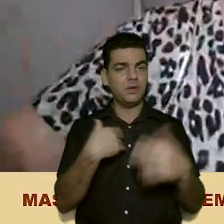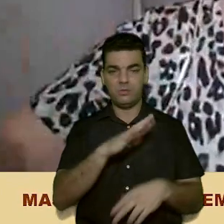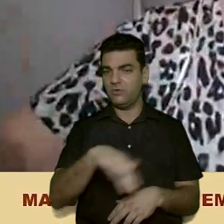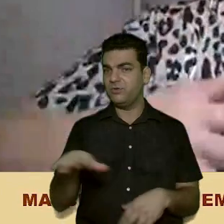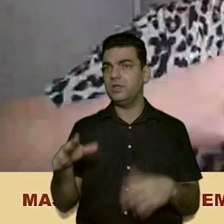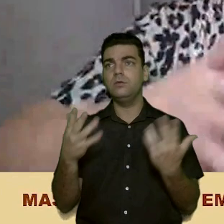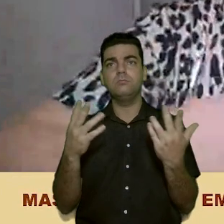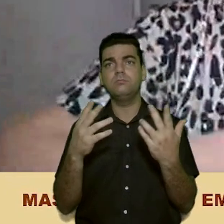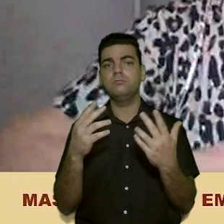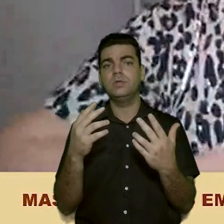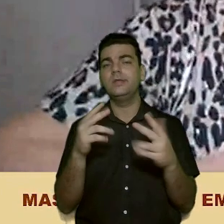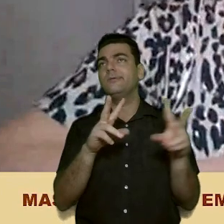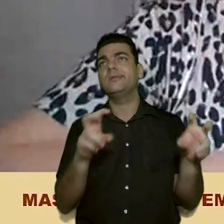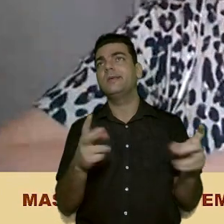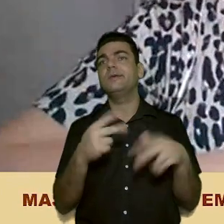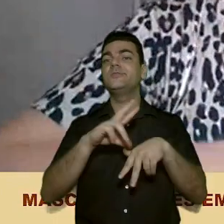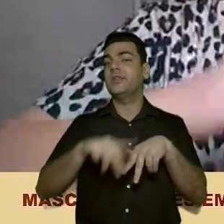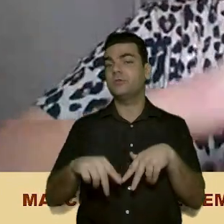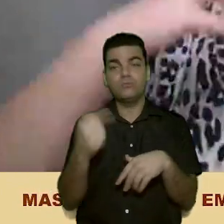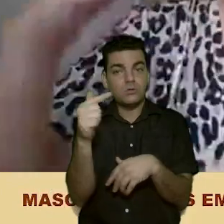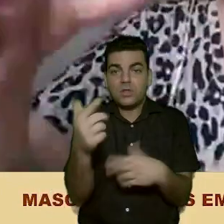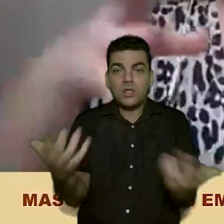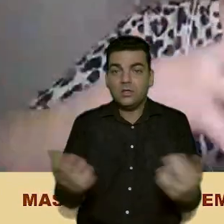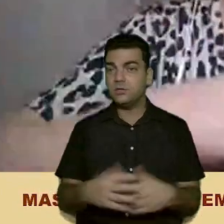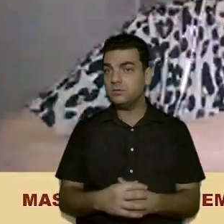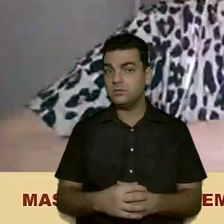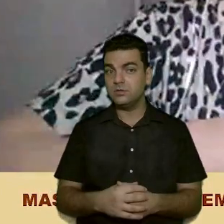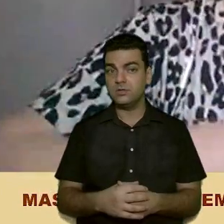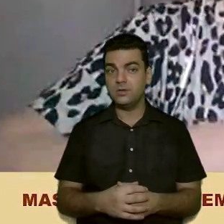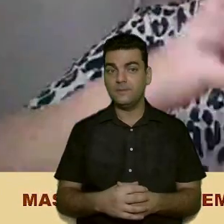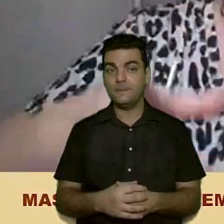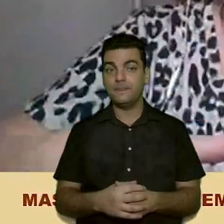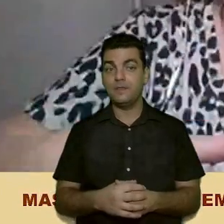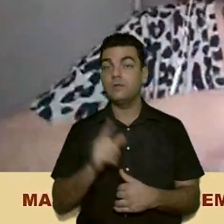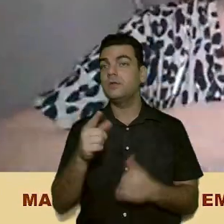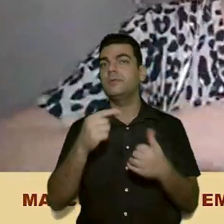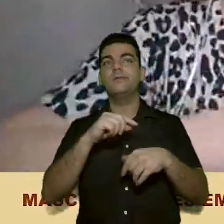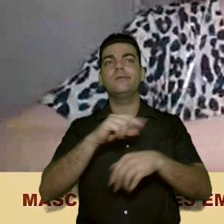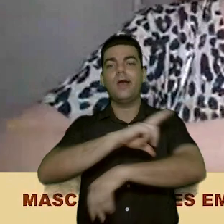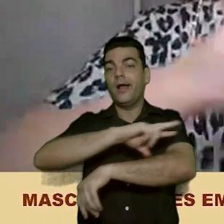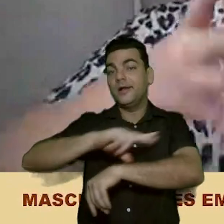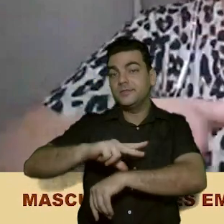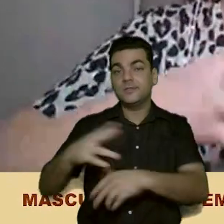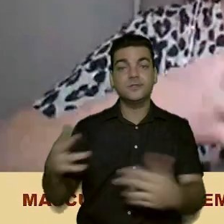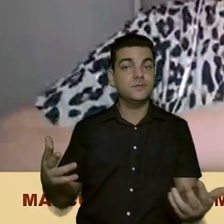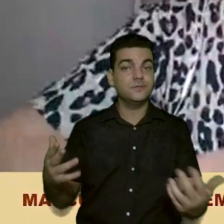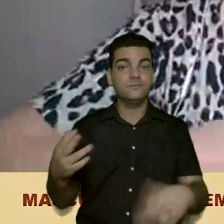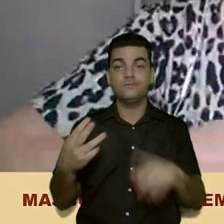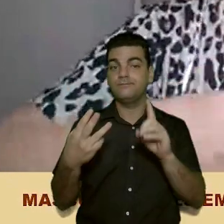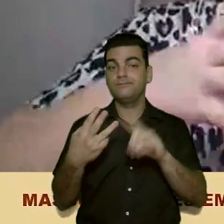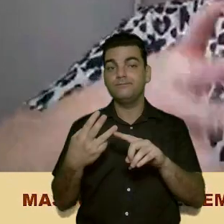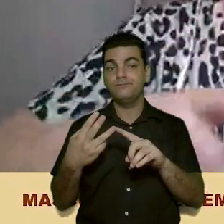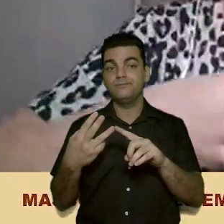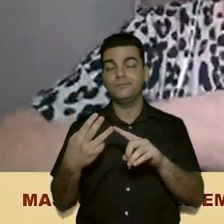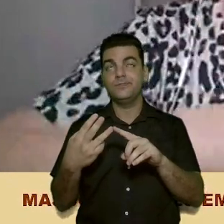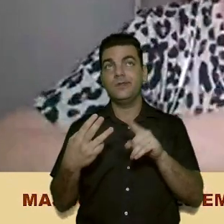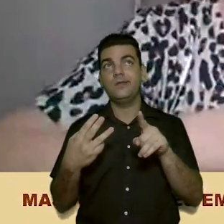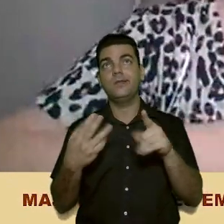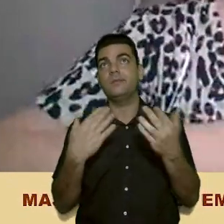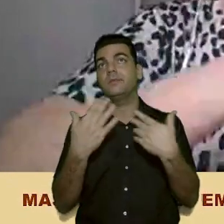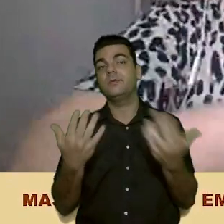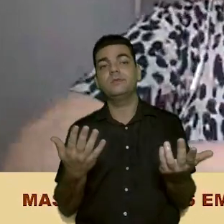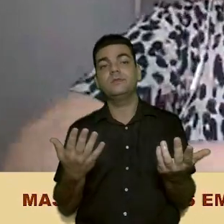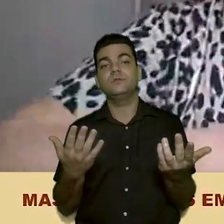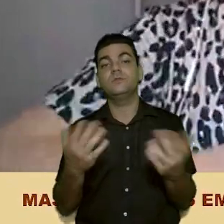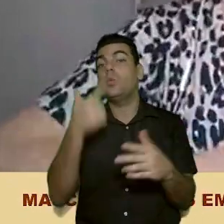seu serviço está insuficiente para mim, porque você não está conversando com o meu filho, com a minha filha, sobre gênero. Você não está conversando com o meu filho, com a minha